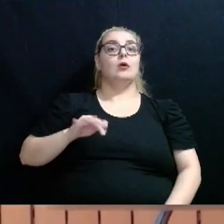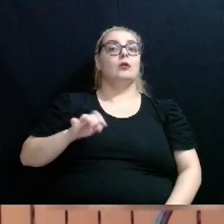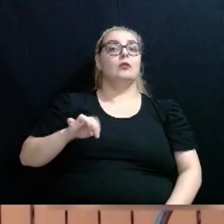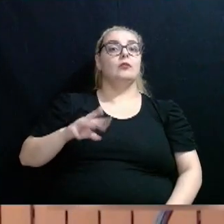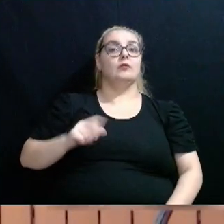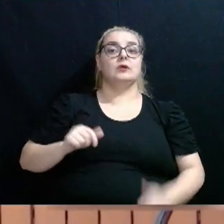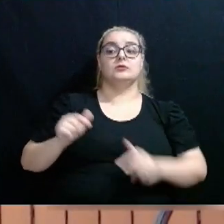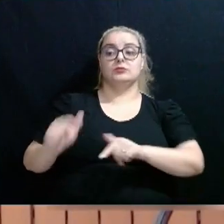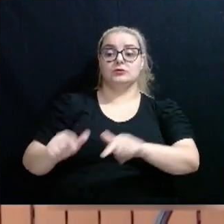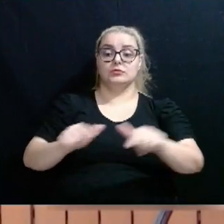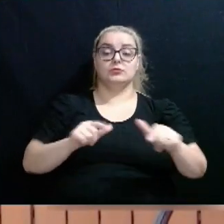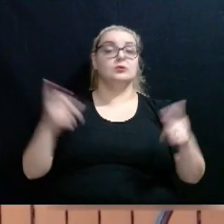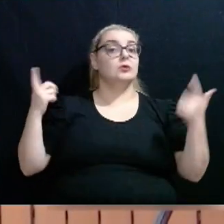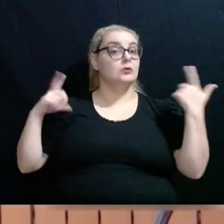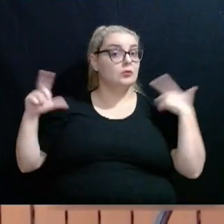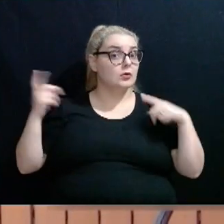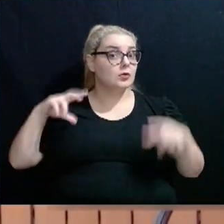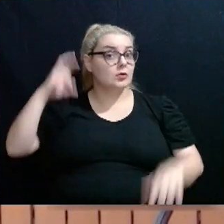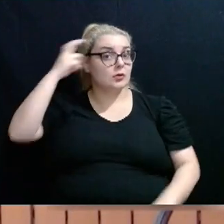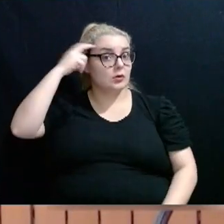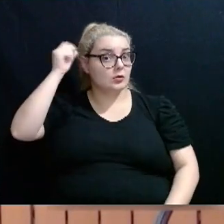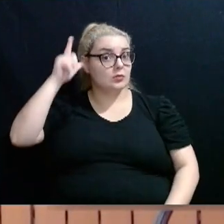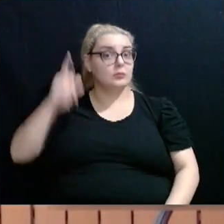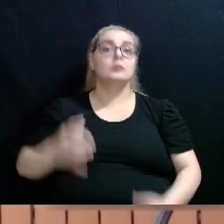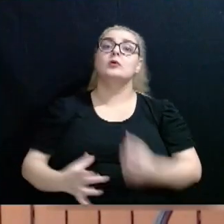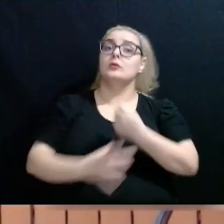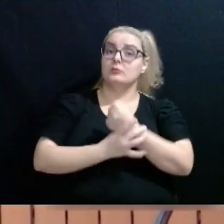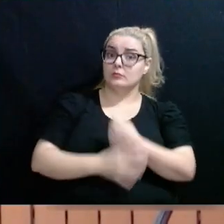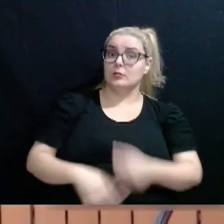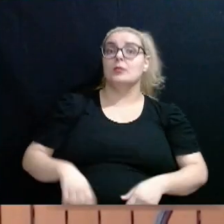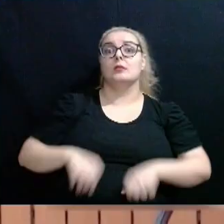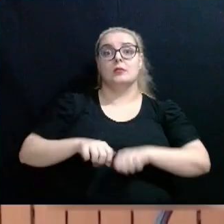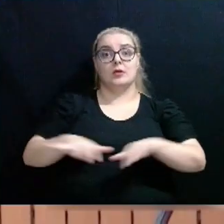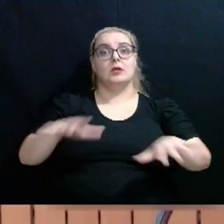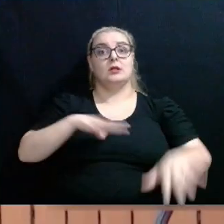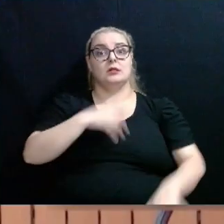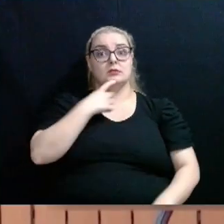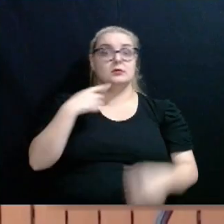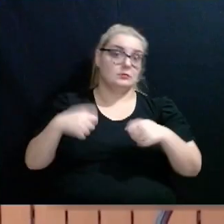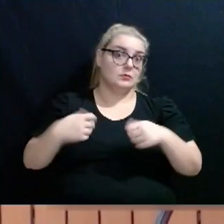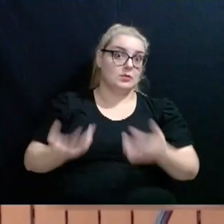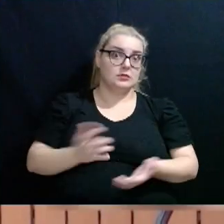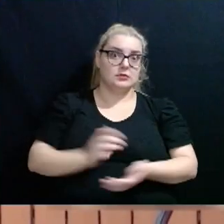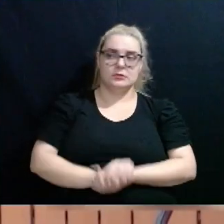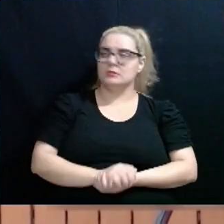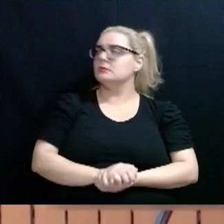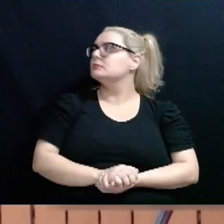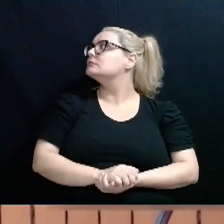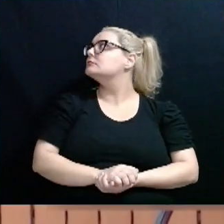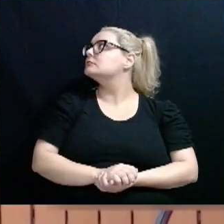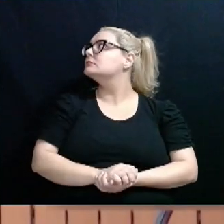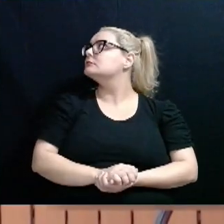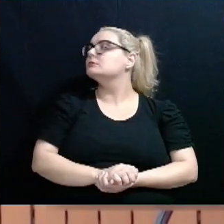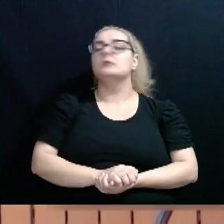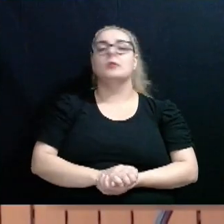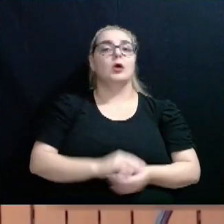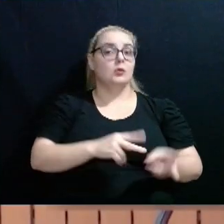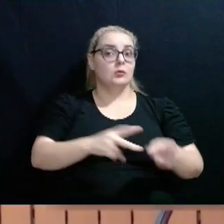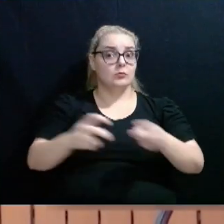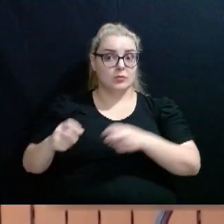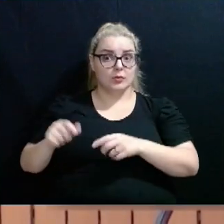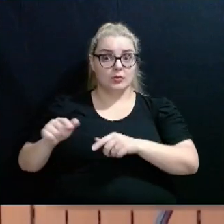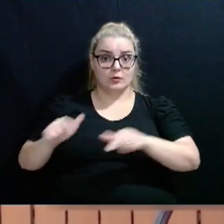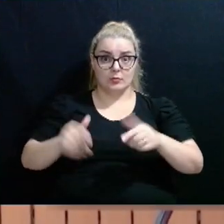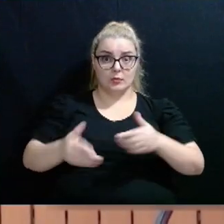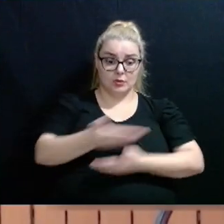lazer e cultura com segurança pela cidade. Porque hoje a gente percebe que os espaços de integração social que